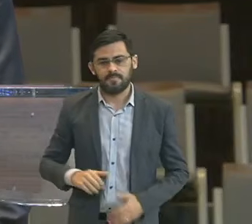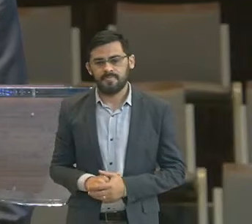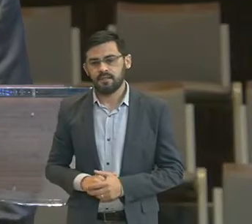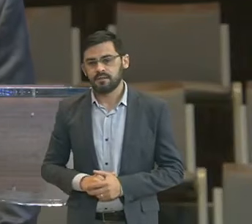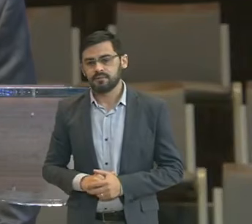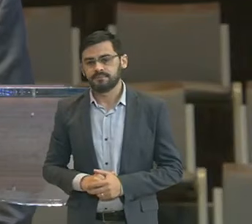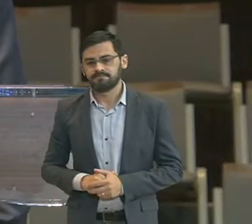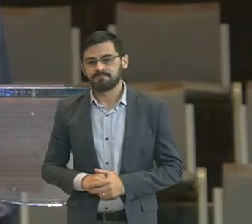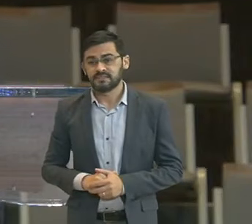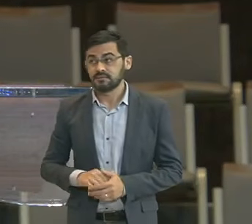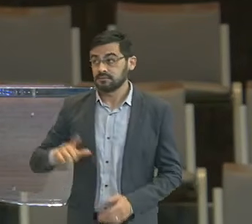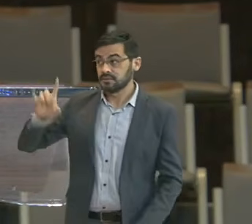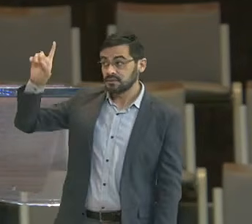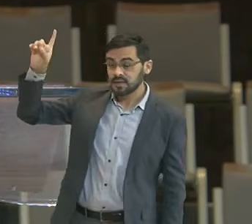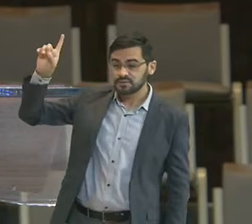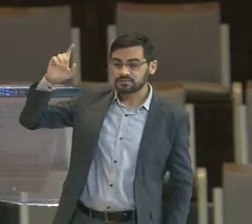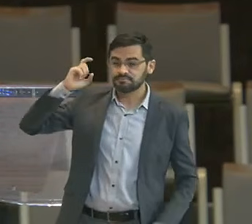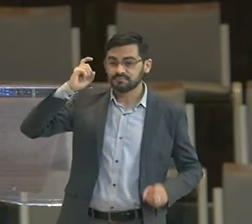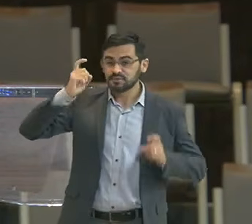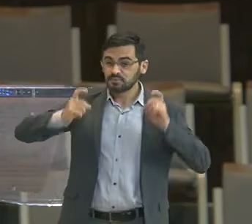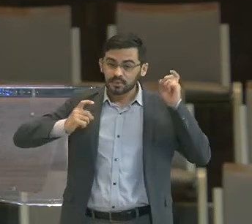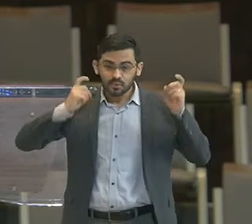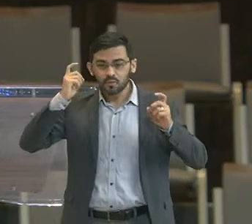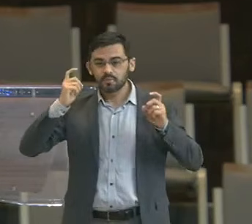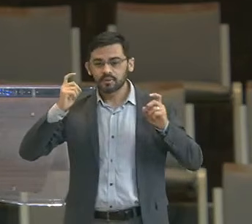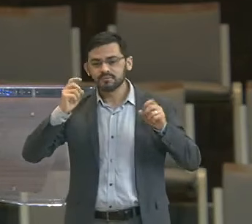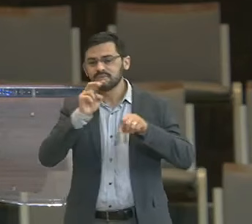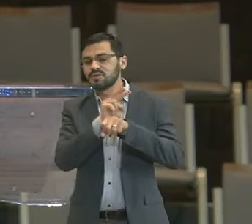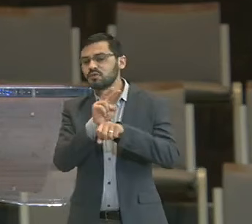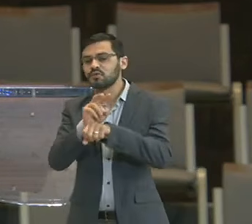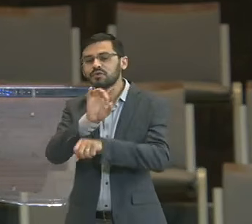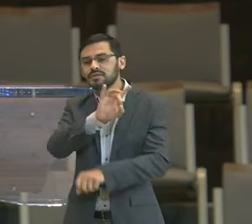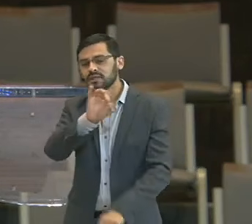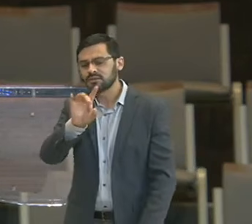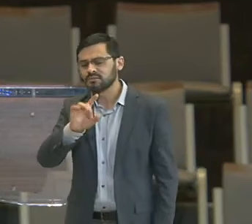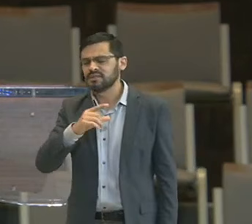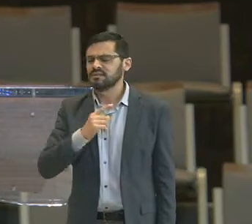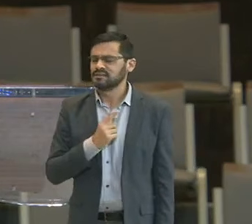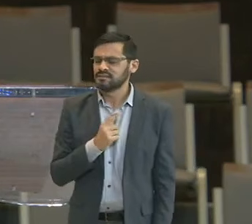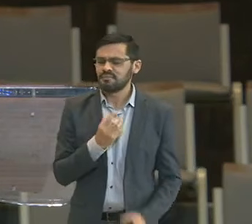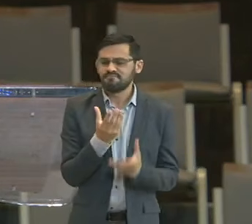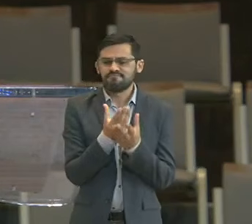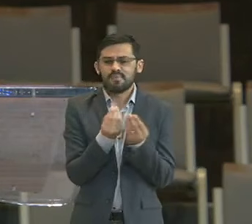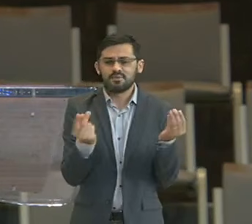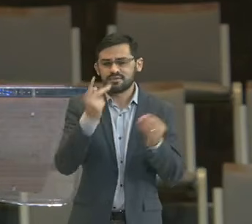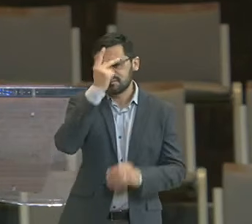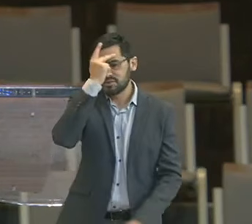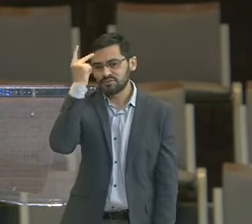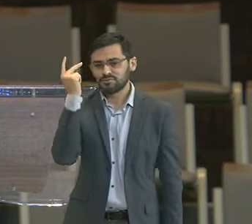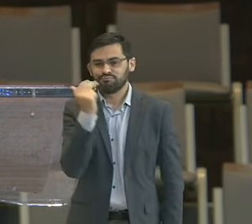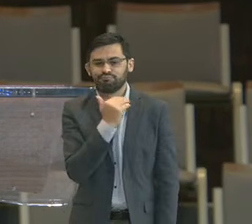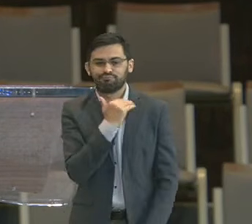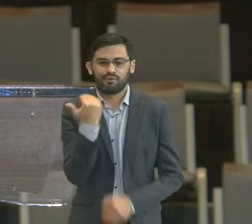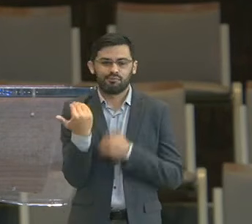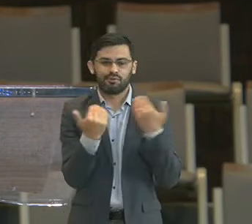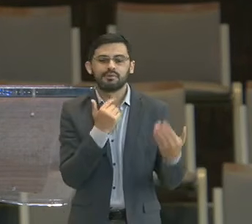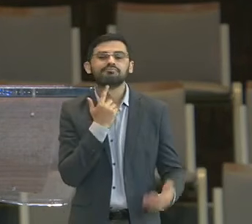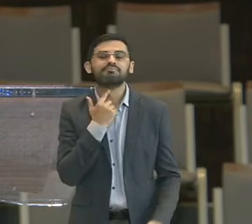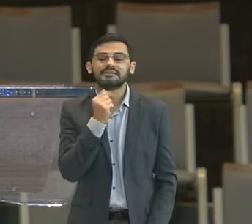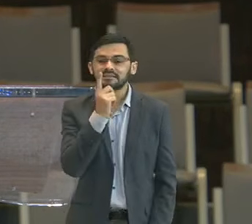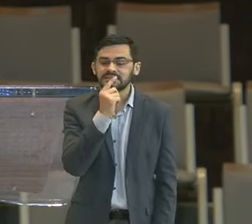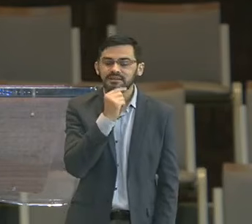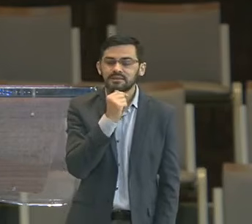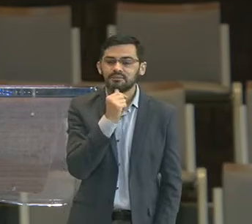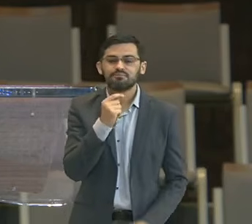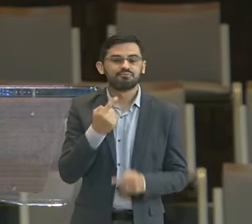Como o Senhor se importa. Tem muita gente morrendo de sede, simplesmente porque